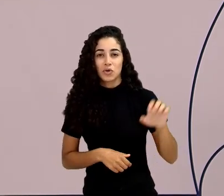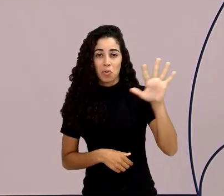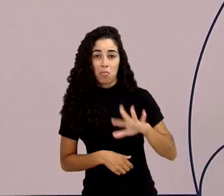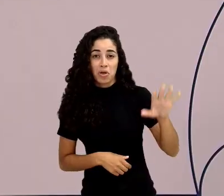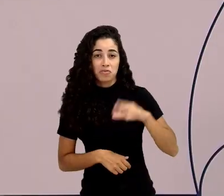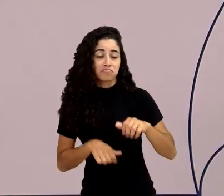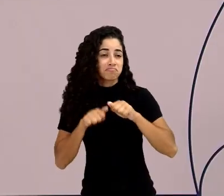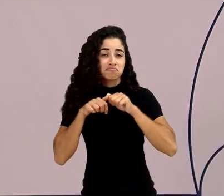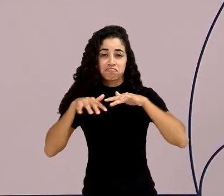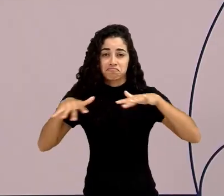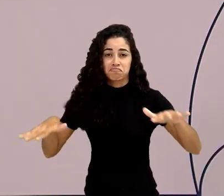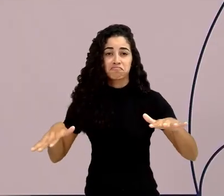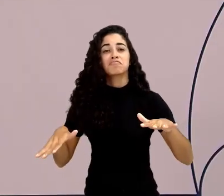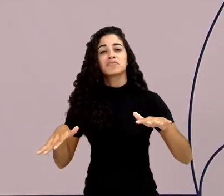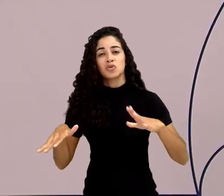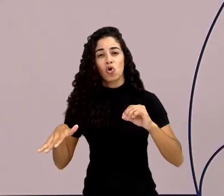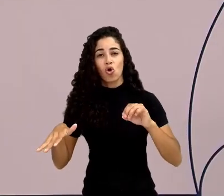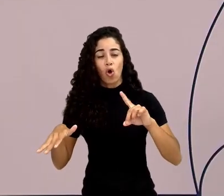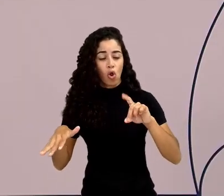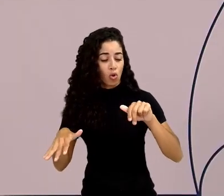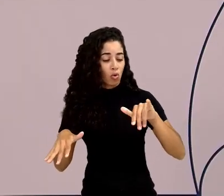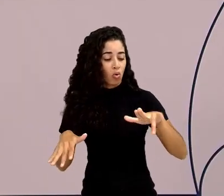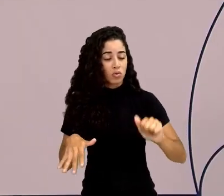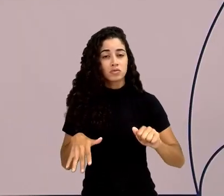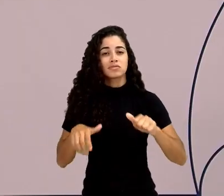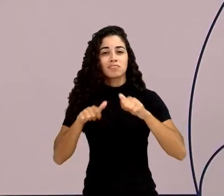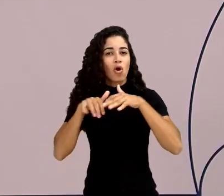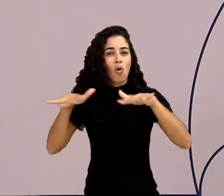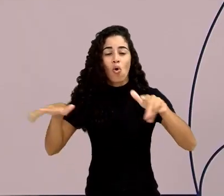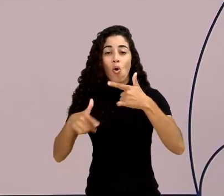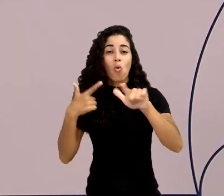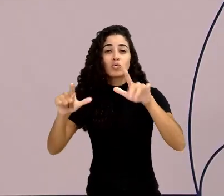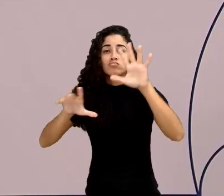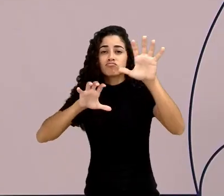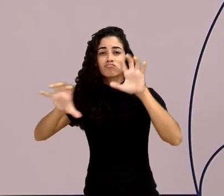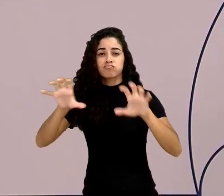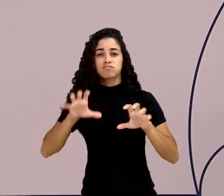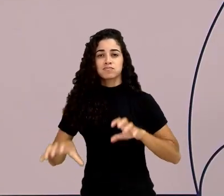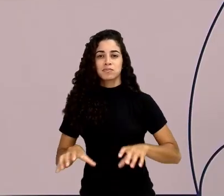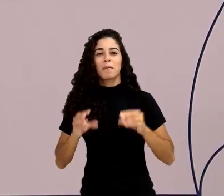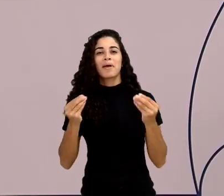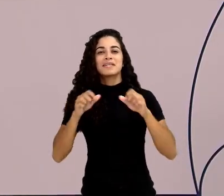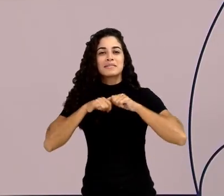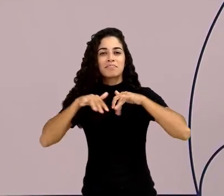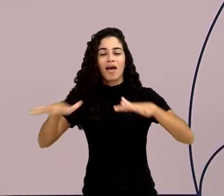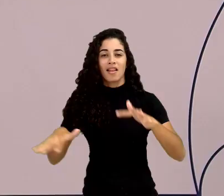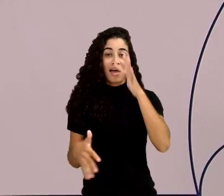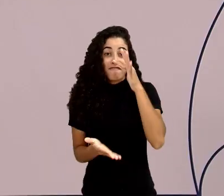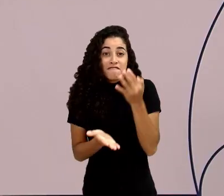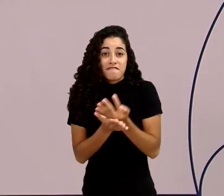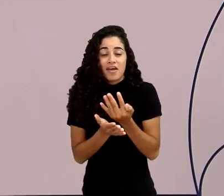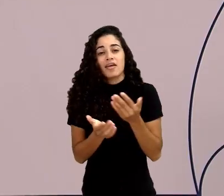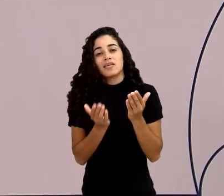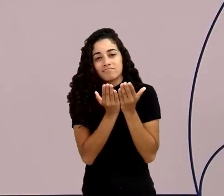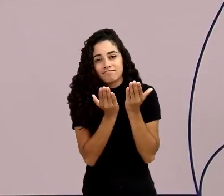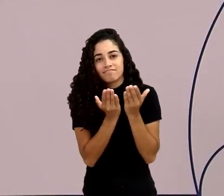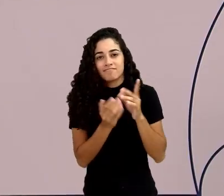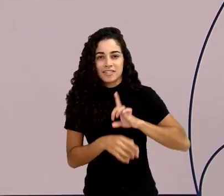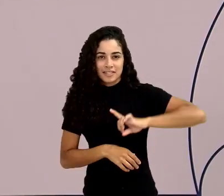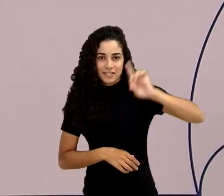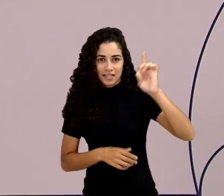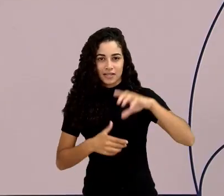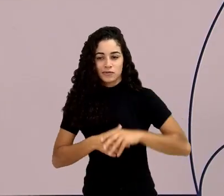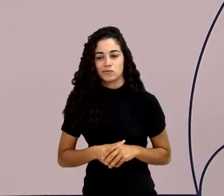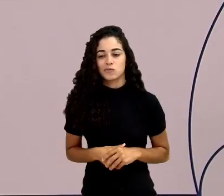outros continentes, visando expandir a fé cristã em resposta à reforma protestante que vai acontecer